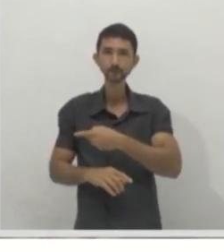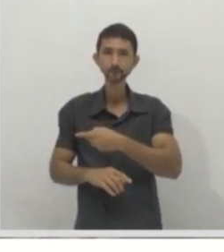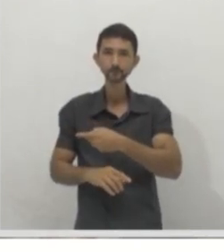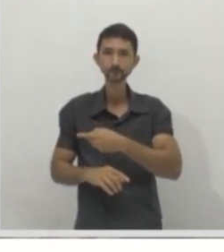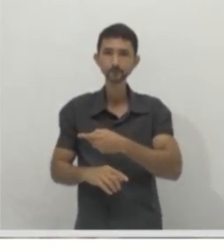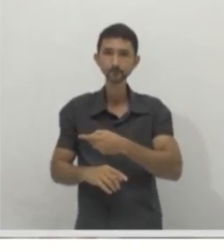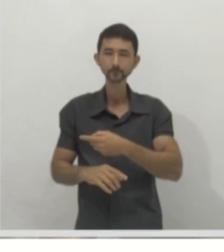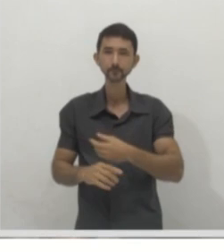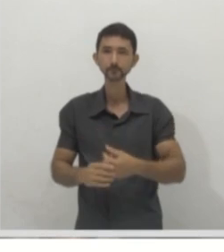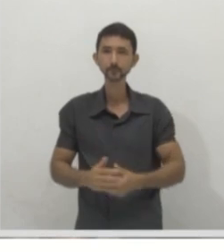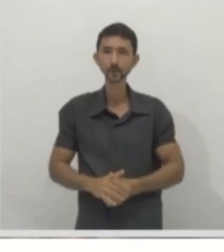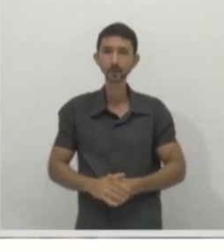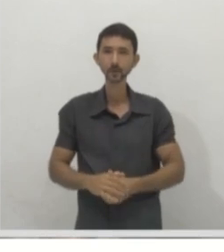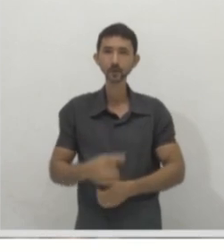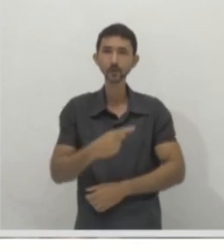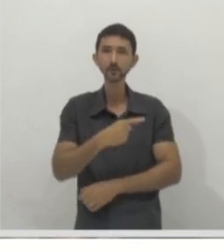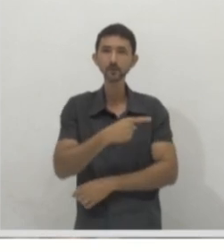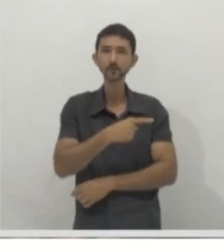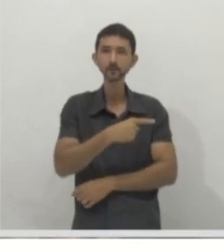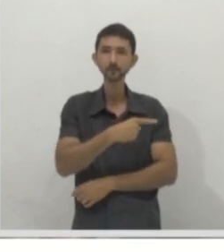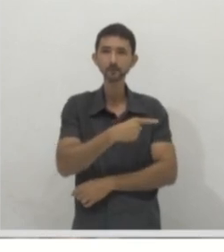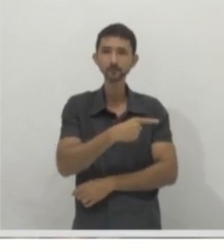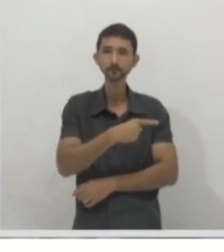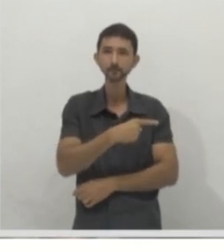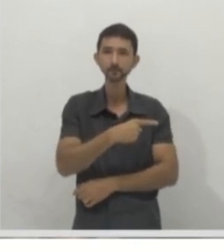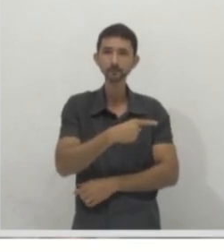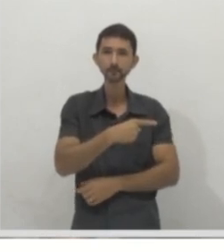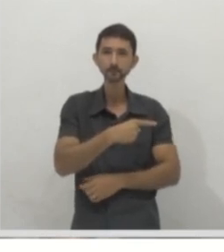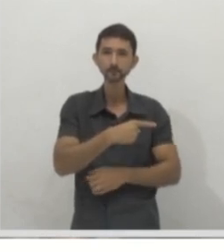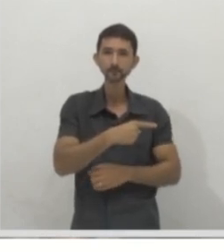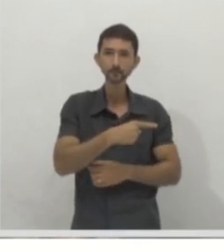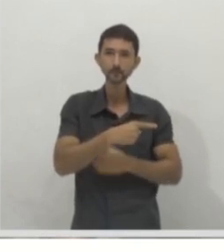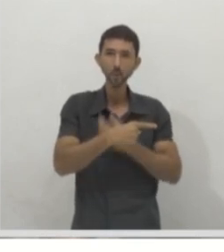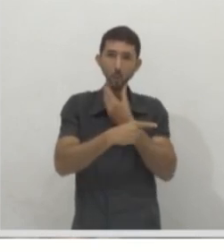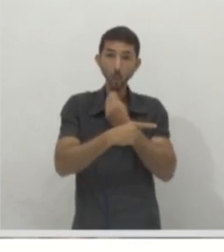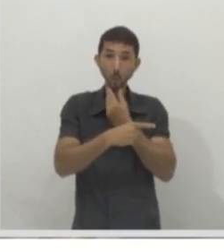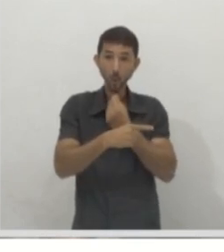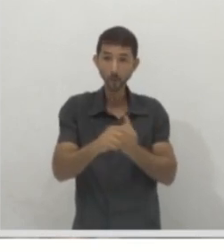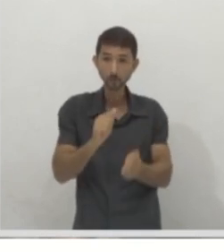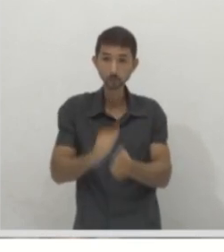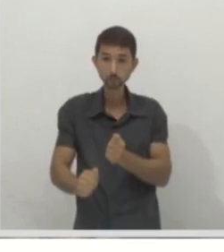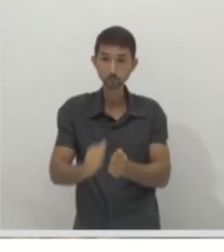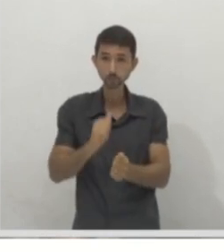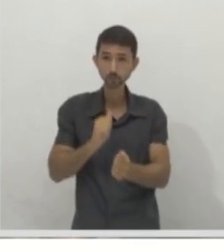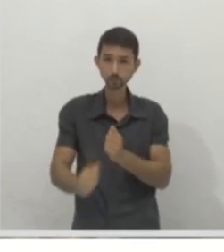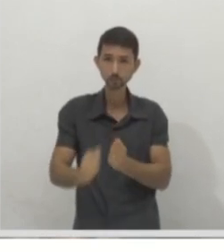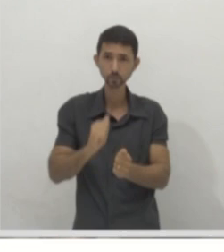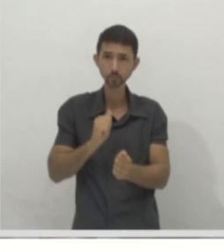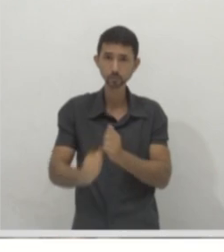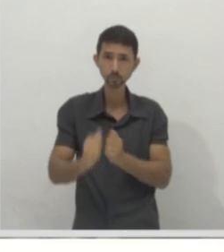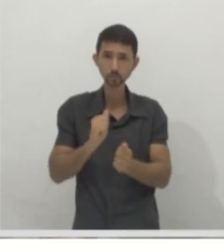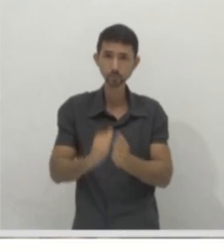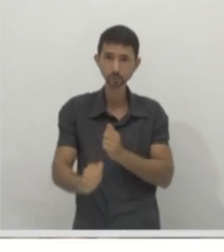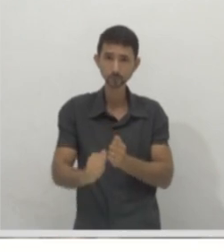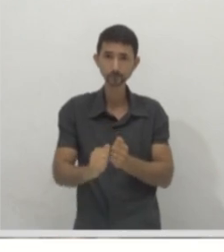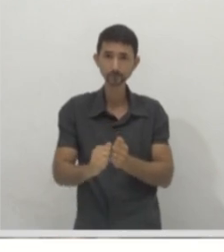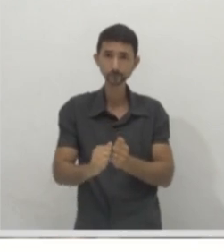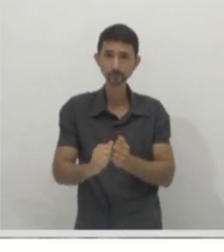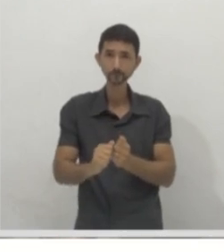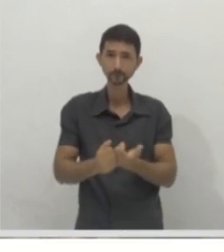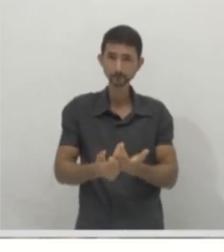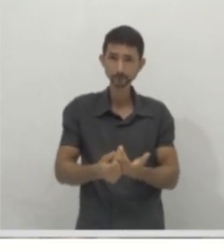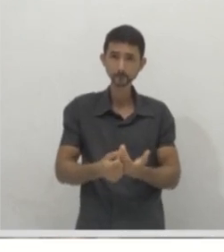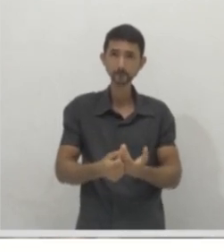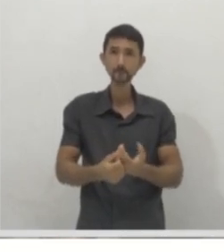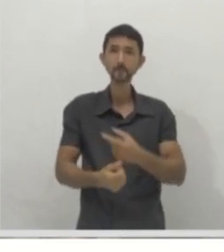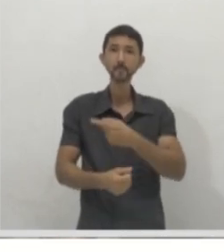para afiar. Tem 3 mulheres aqui na parte inicial, que elas estão raspando uma pele para a